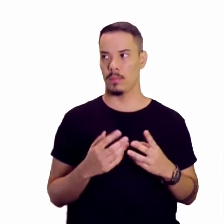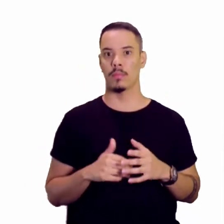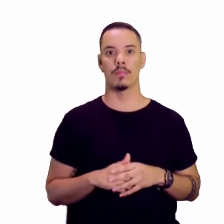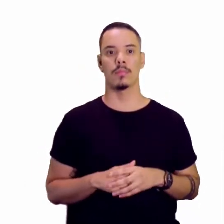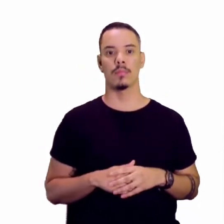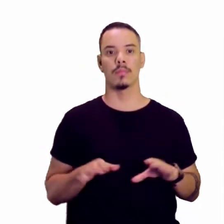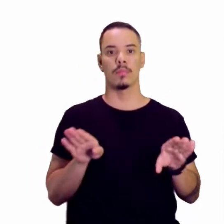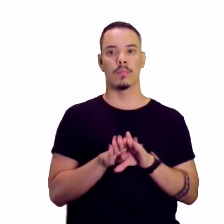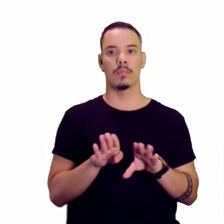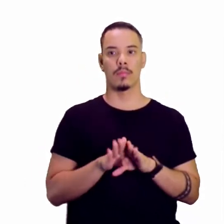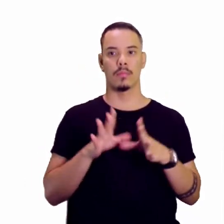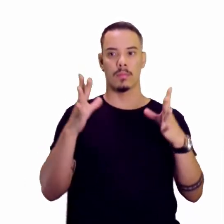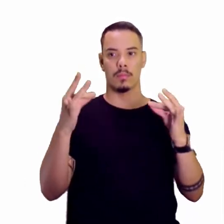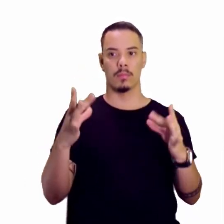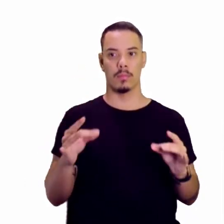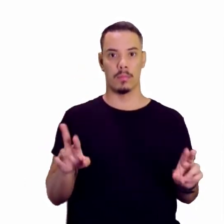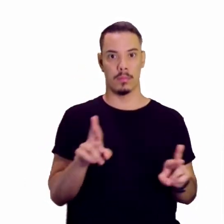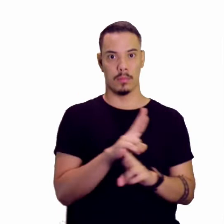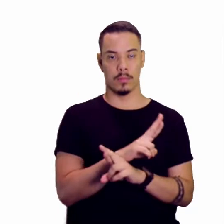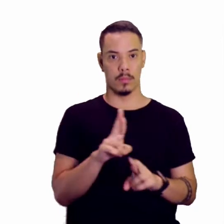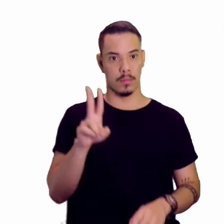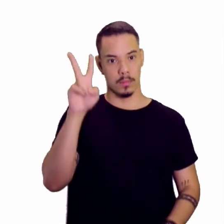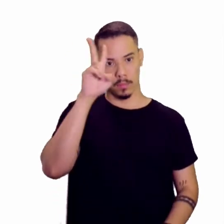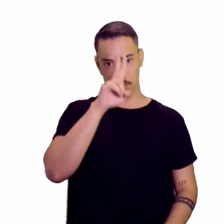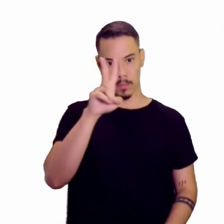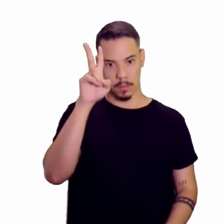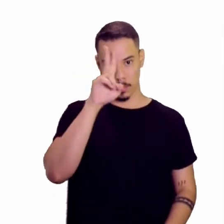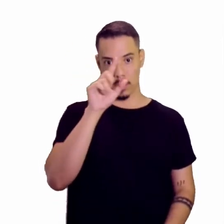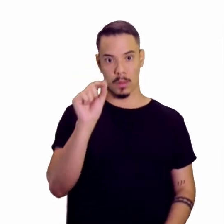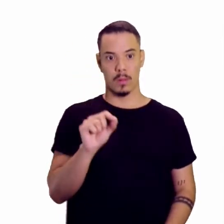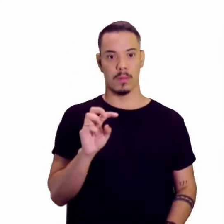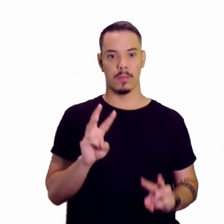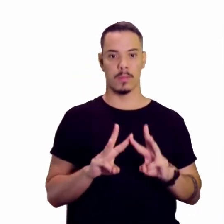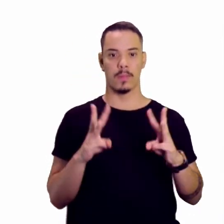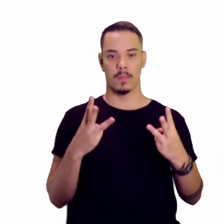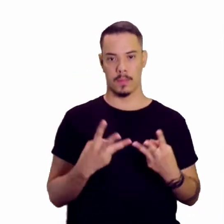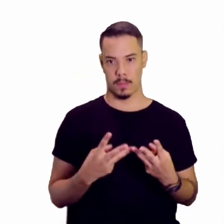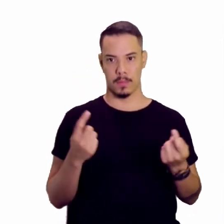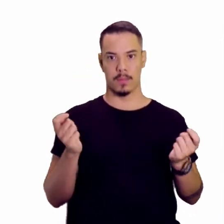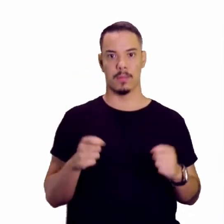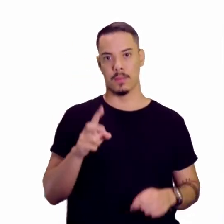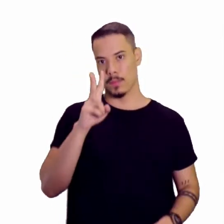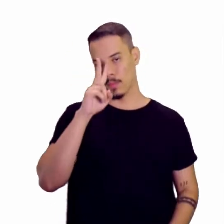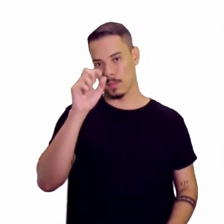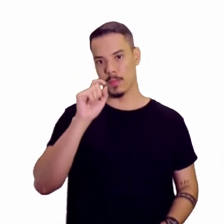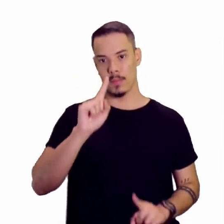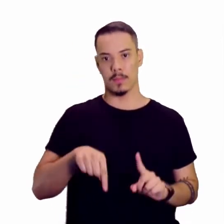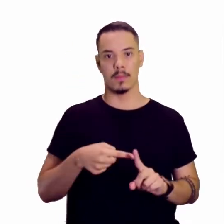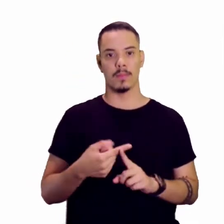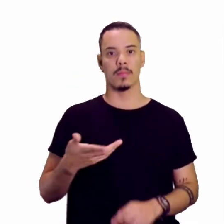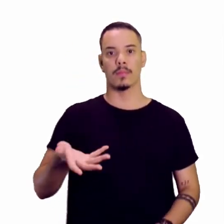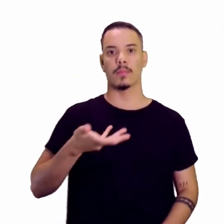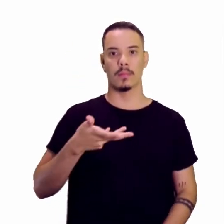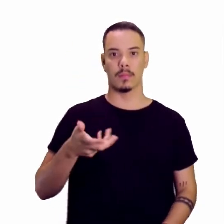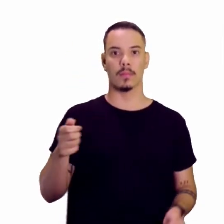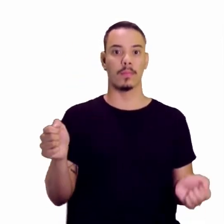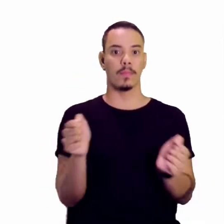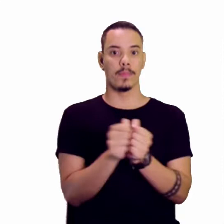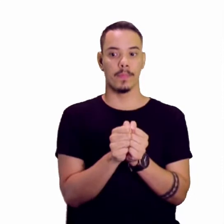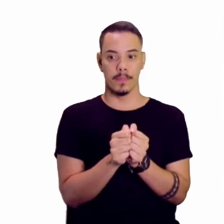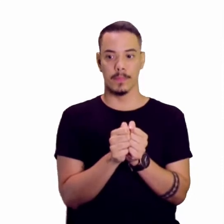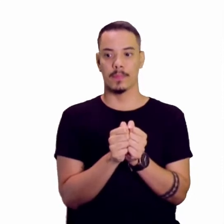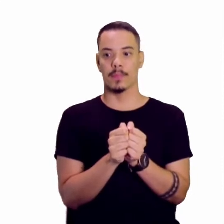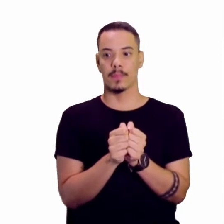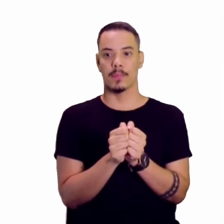E definida pela relação, olha lá, lembrando, né? Que a massa sempre dá força com aceleração. Isso. Aplicou a força, tem uma